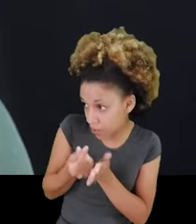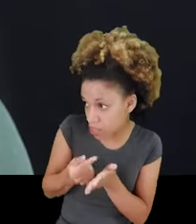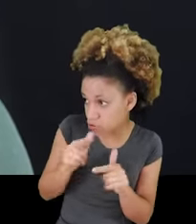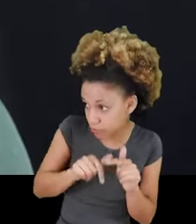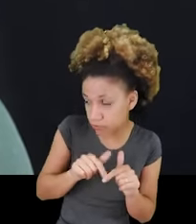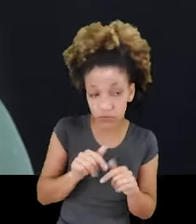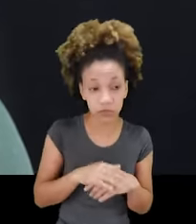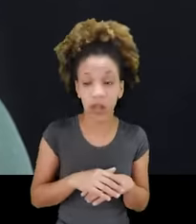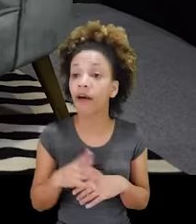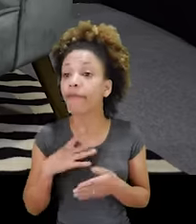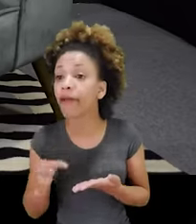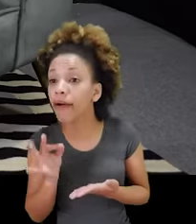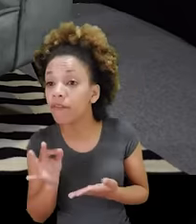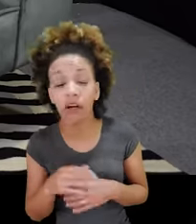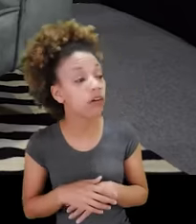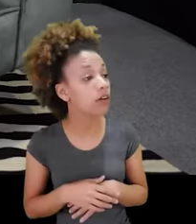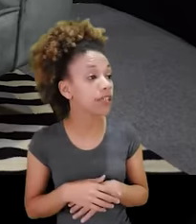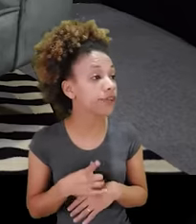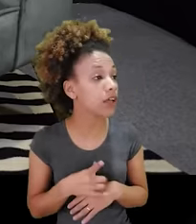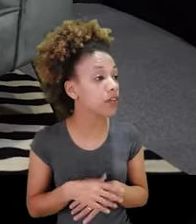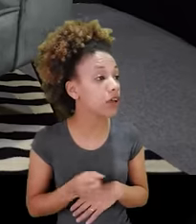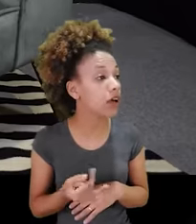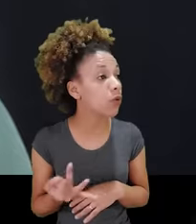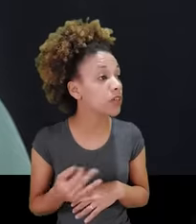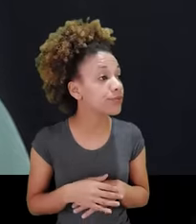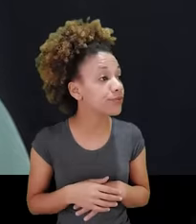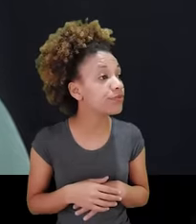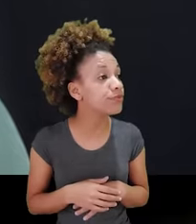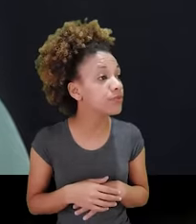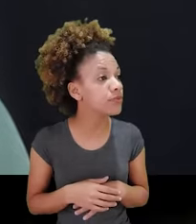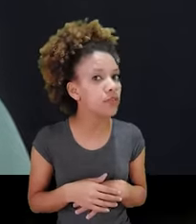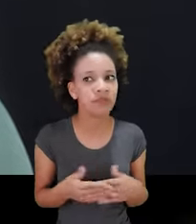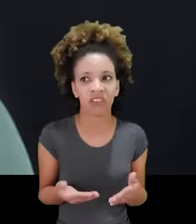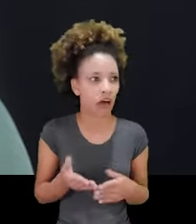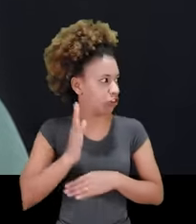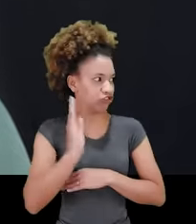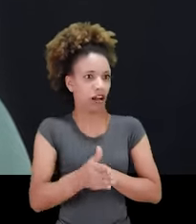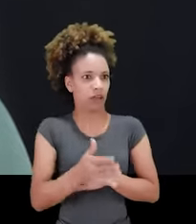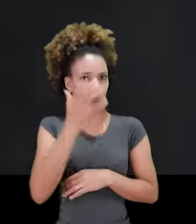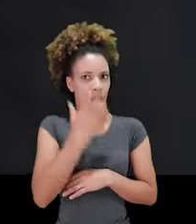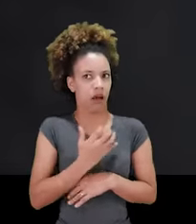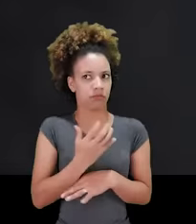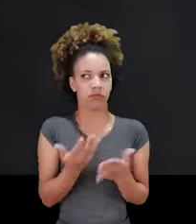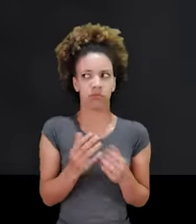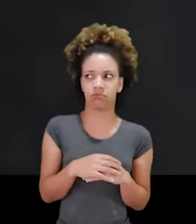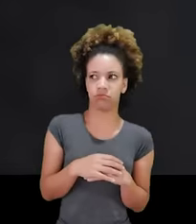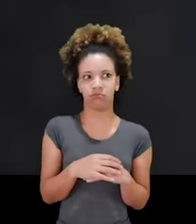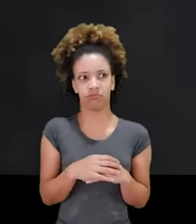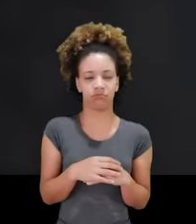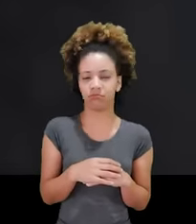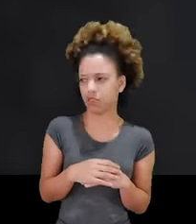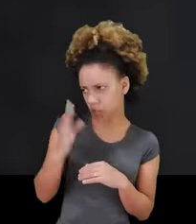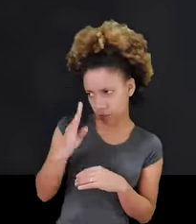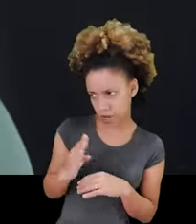falei, você tem café? Ela tem. Tô quantos cafés? Café. Acabou. Então foi uma coisa meio assim, meio bruta. E... Vais dizer que